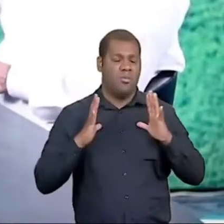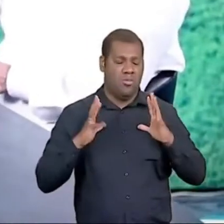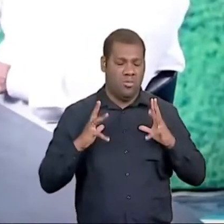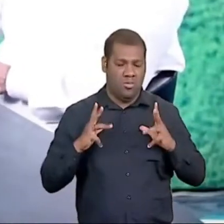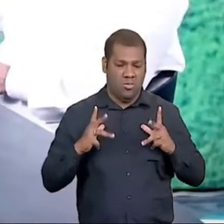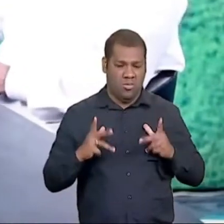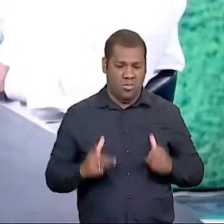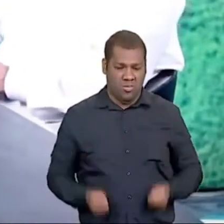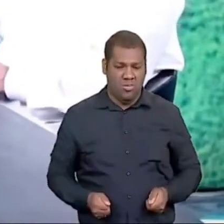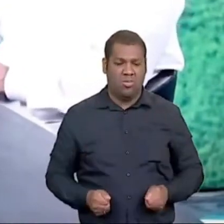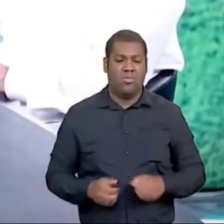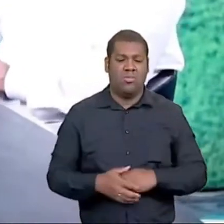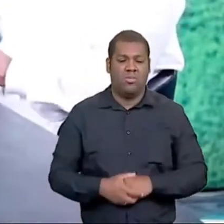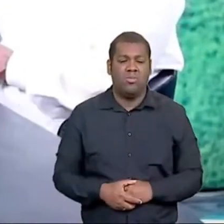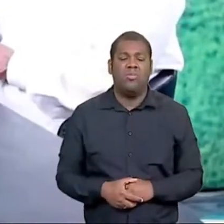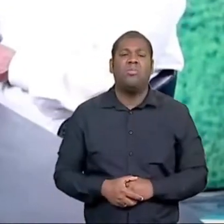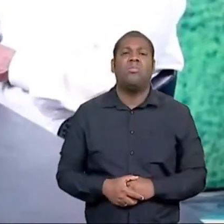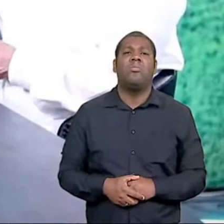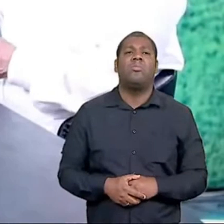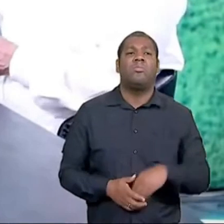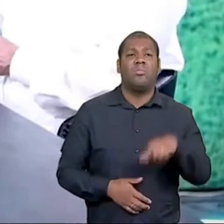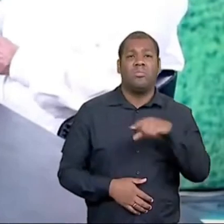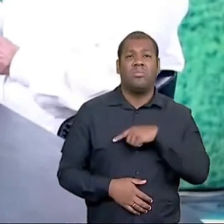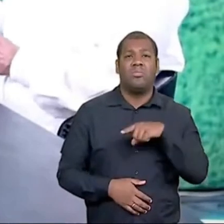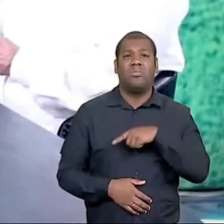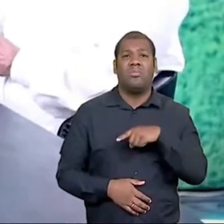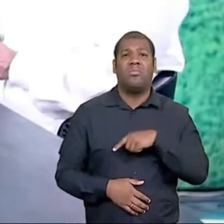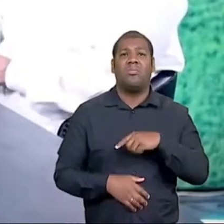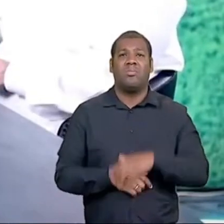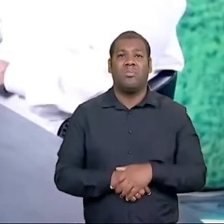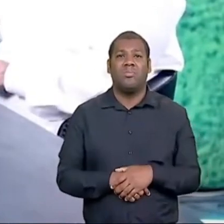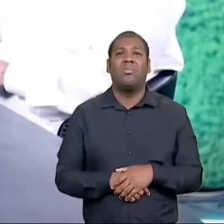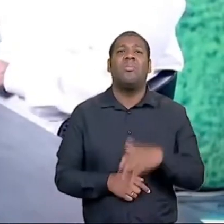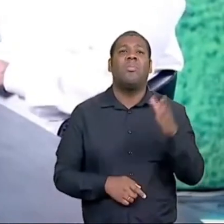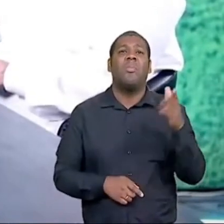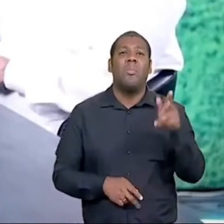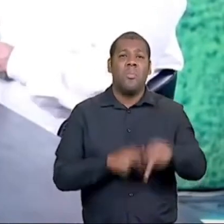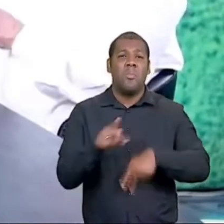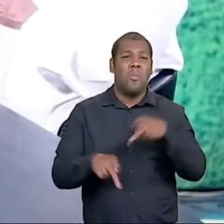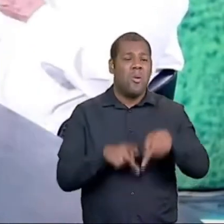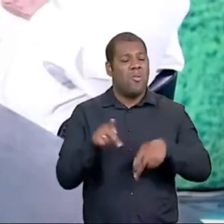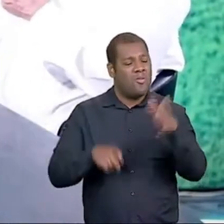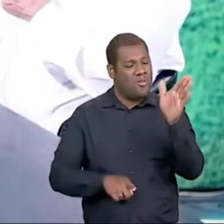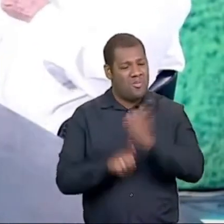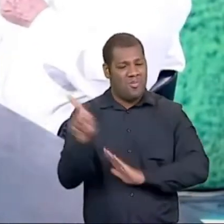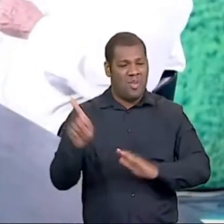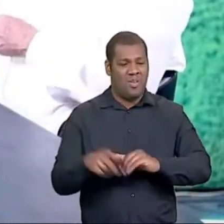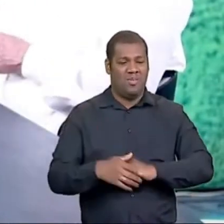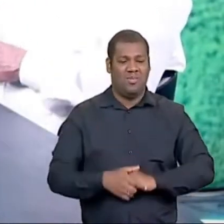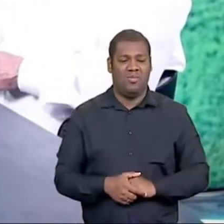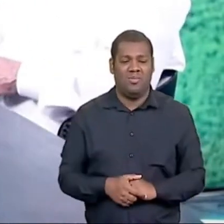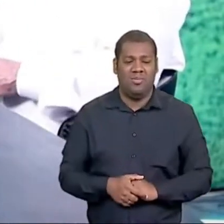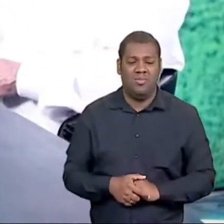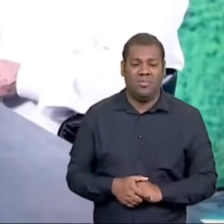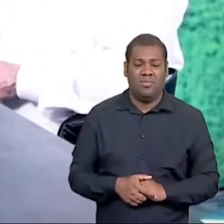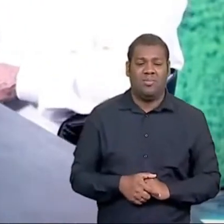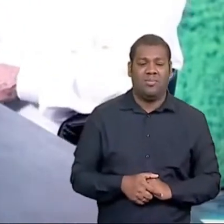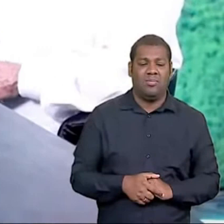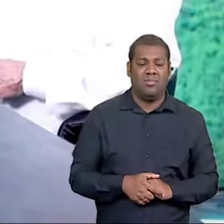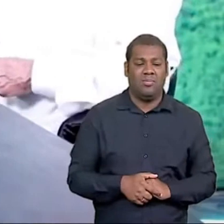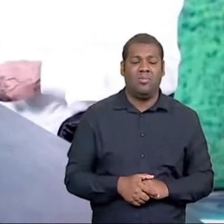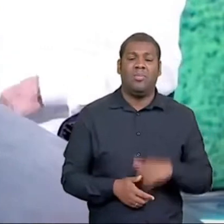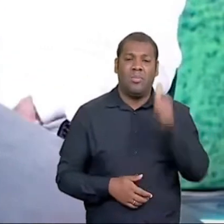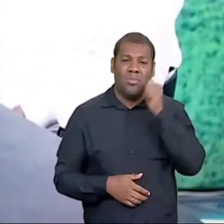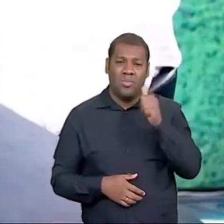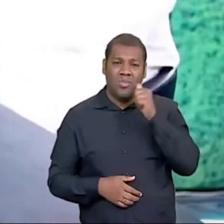tem uma pergunta naquele quadro da gente, no Povo Quer Saber, para o senhor, uma pessoa aqui dessa região também, do Maranhão, e